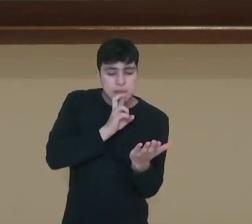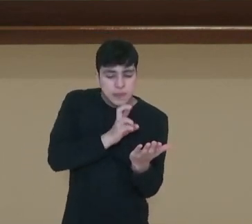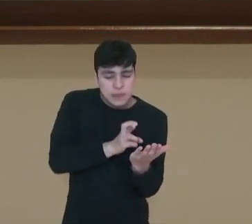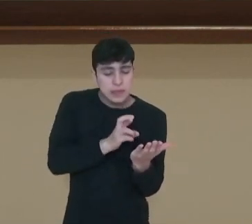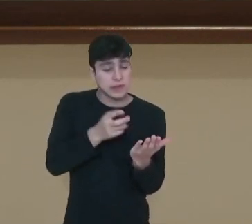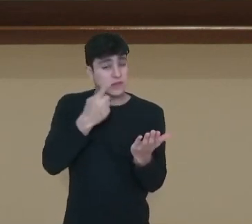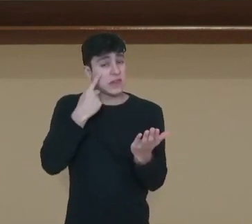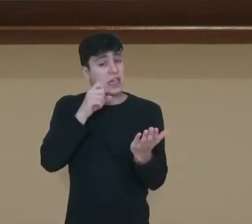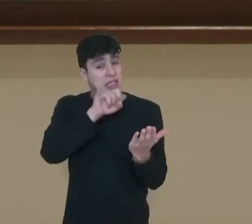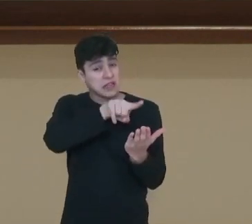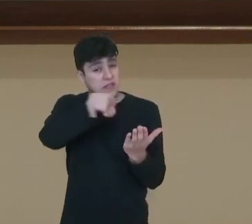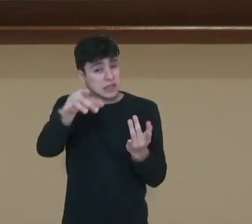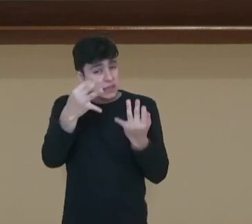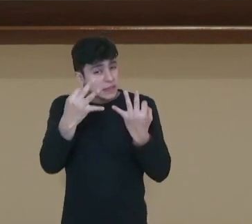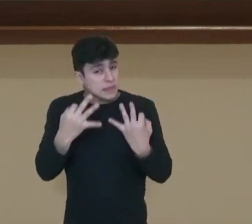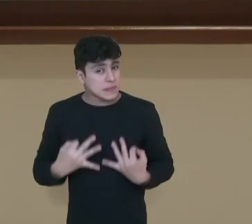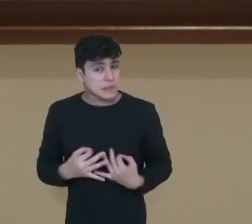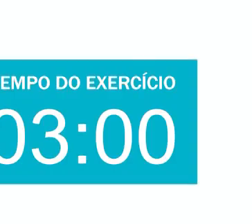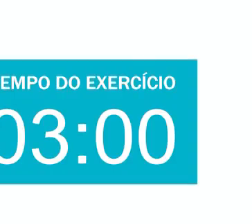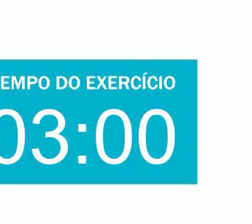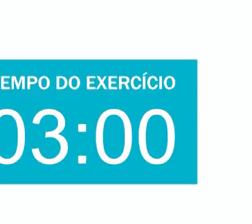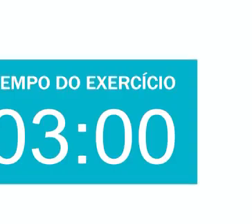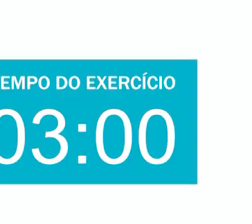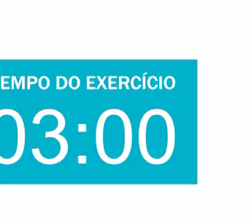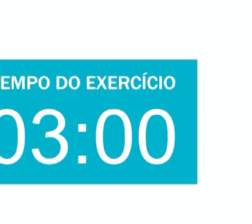para ver se vocês fizeram tudo correto.